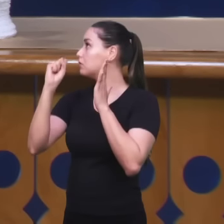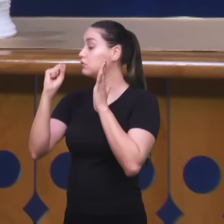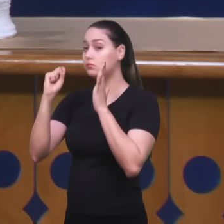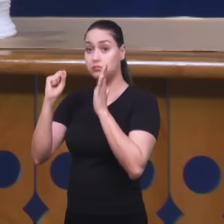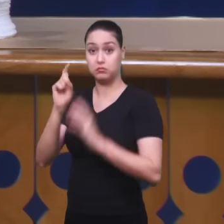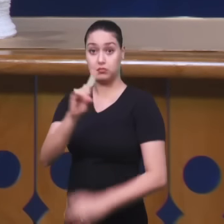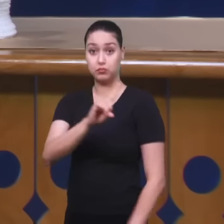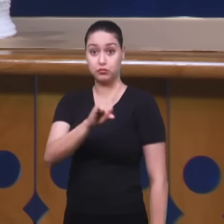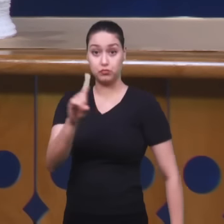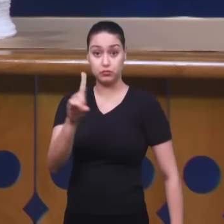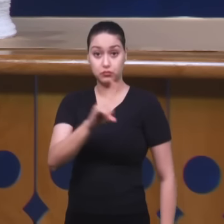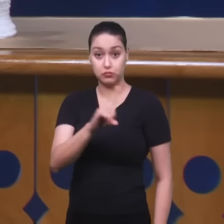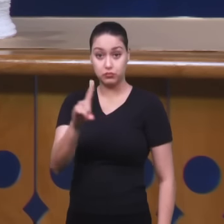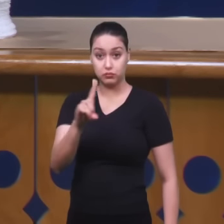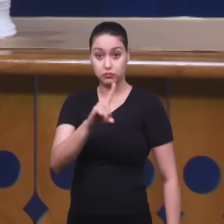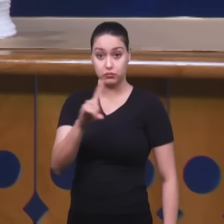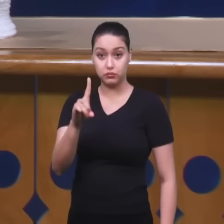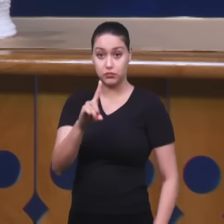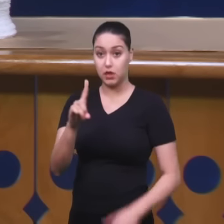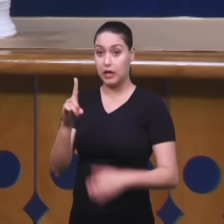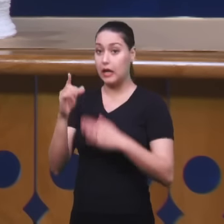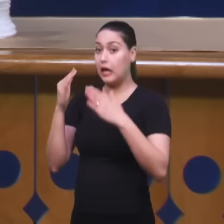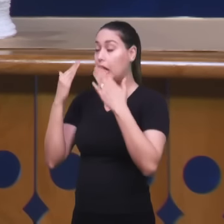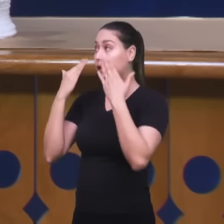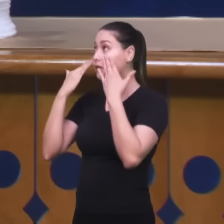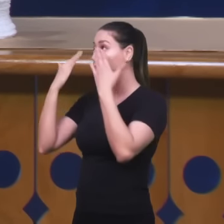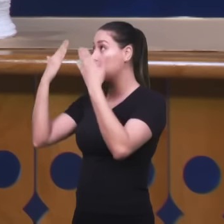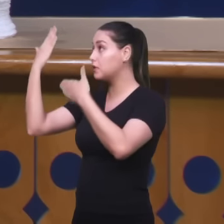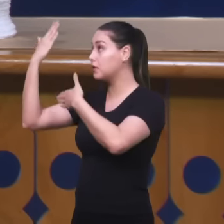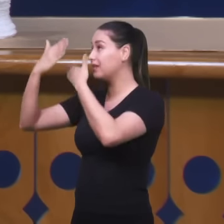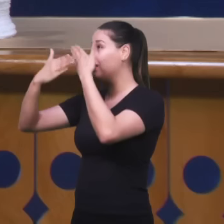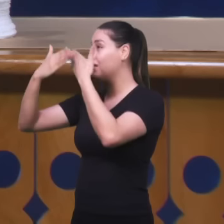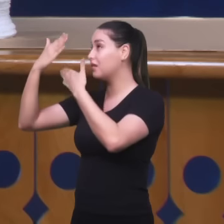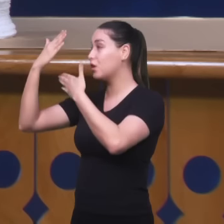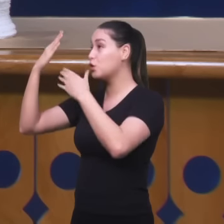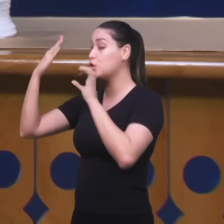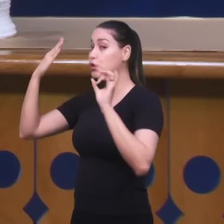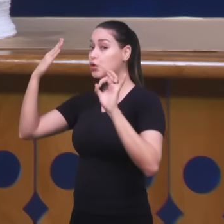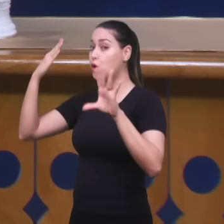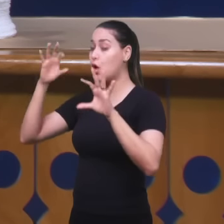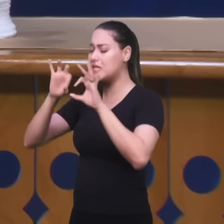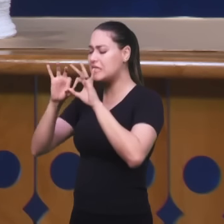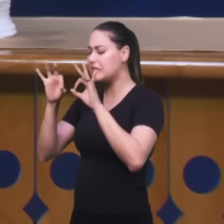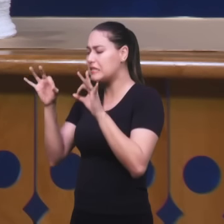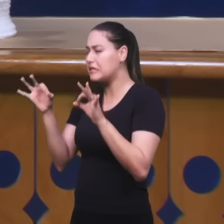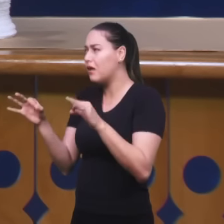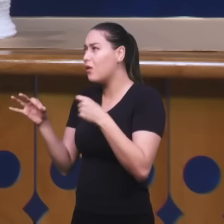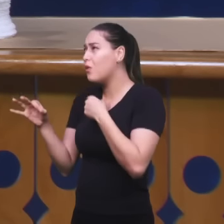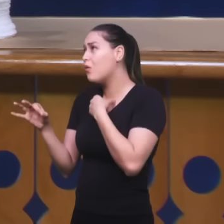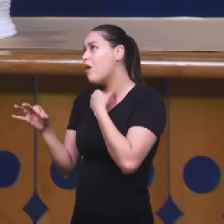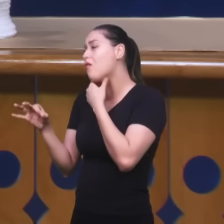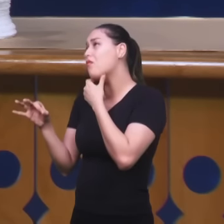Com apenas a sua voz Ele diz Com a minha voz Eu clamo ao Senhor